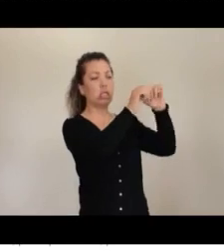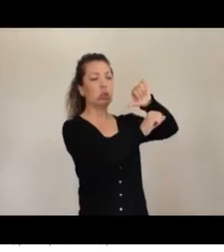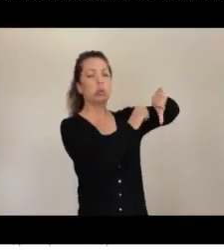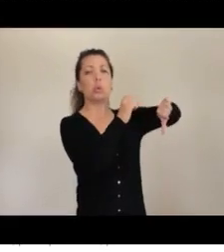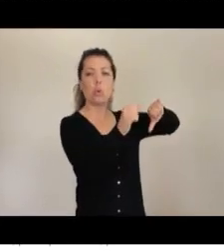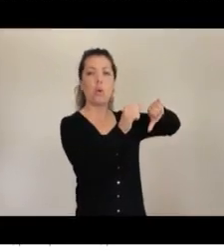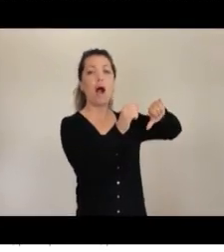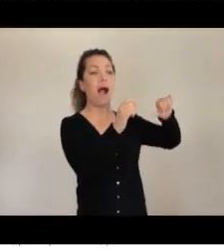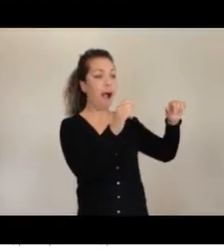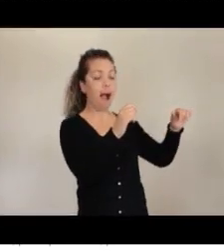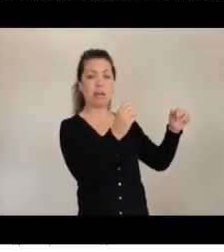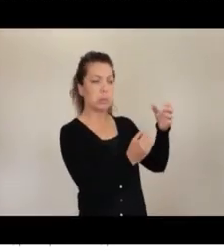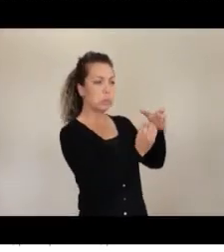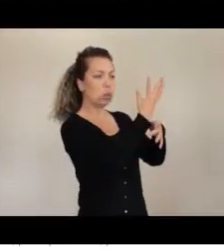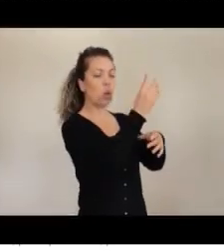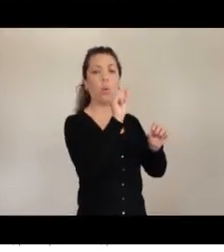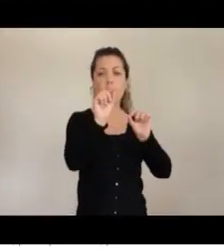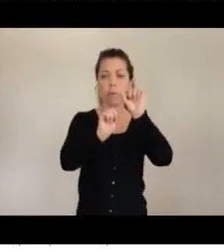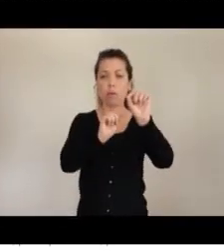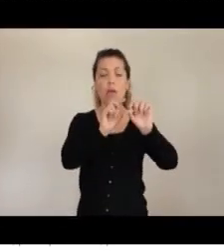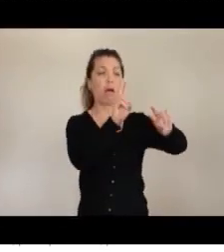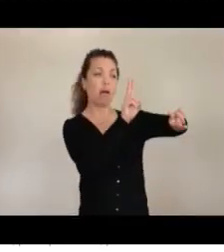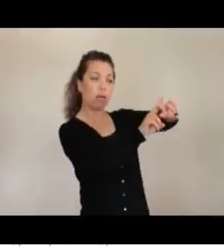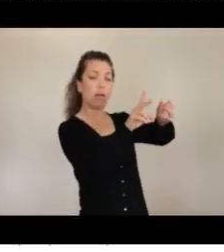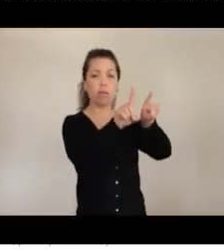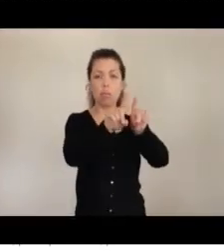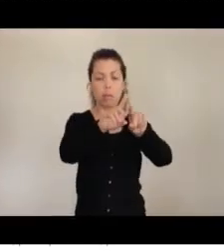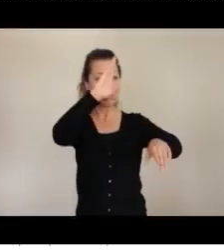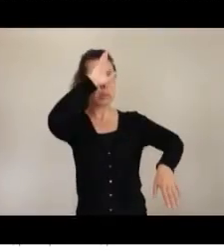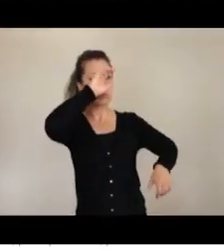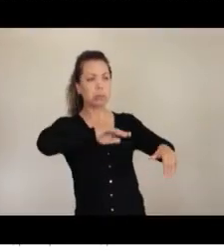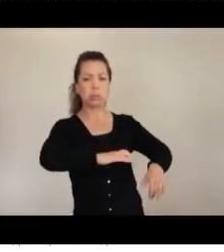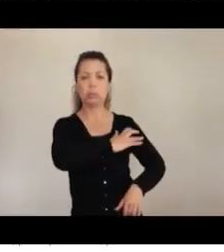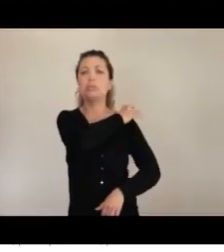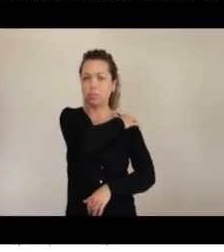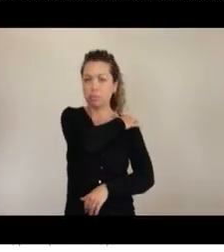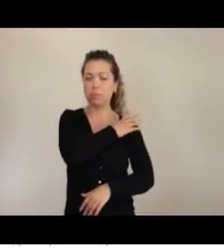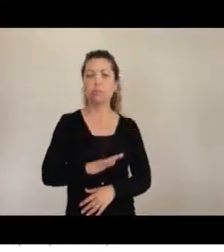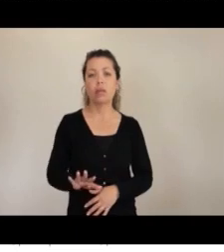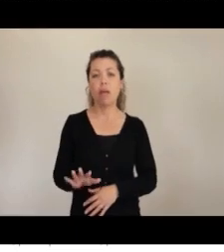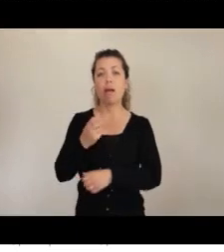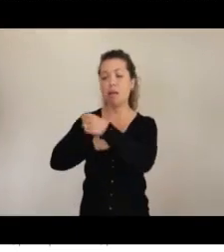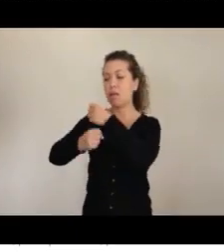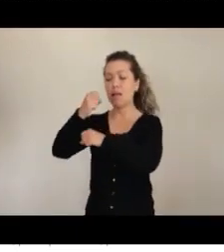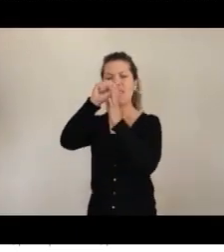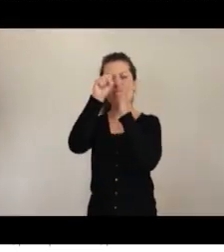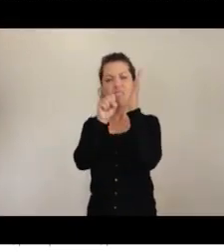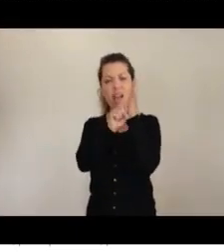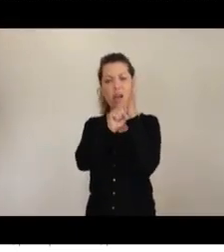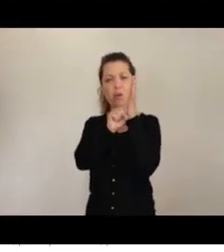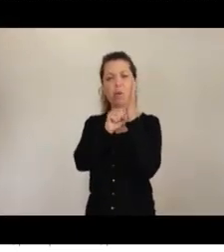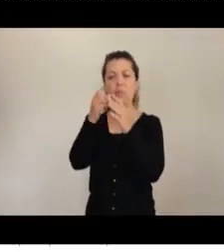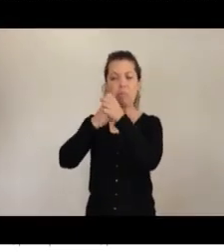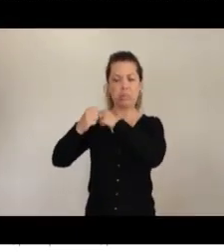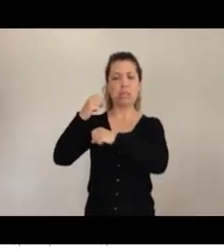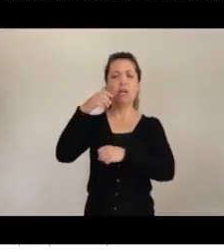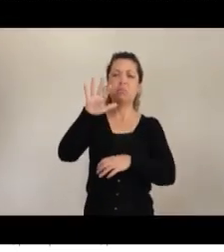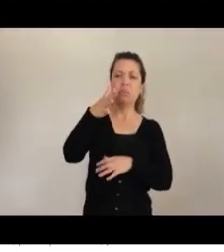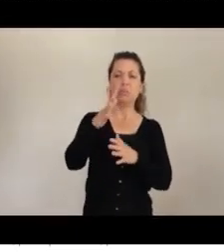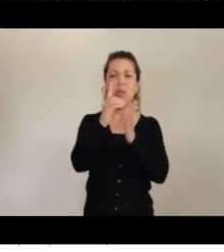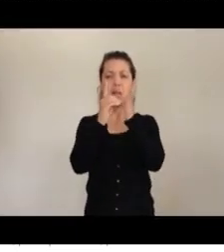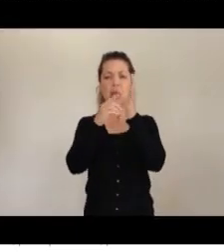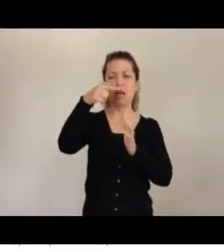a produção agrícola da região destinada aos centros consumidores descia o rio em barcaças, ancorava no Porto da Ribeira,